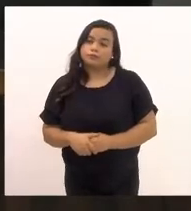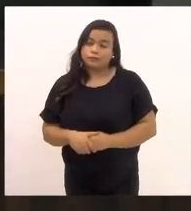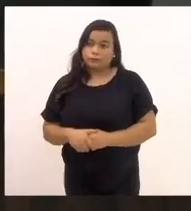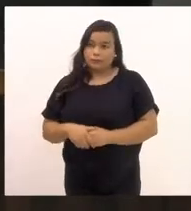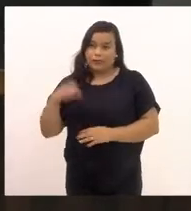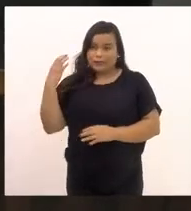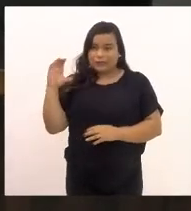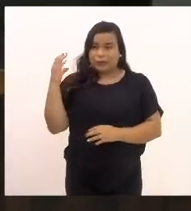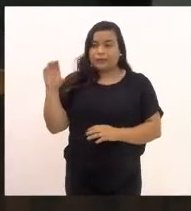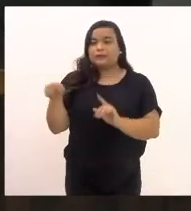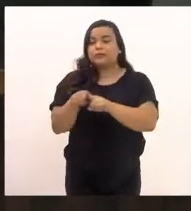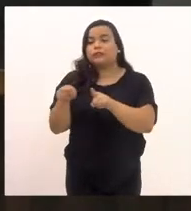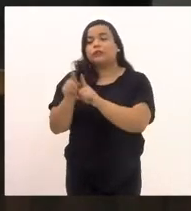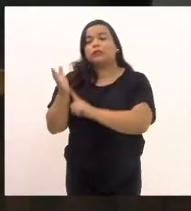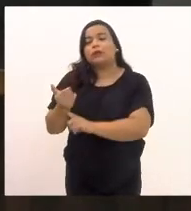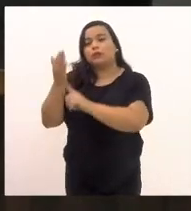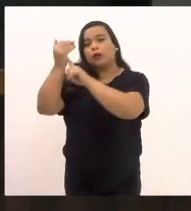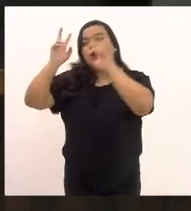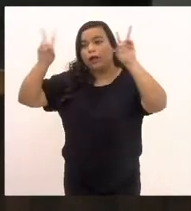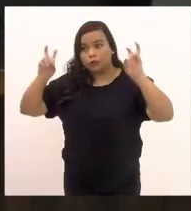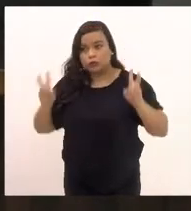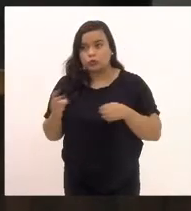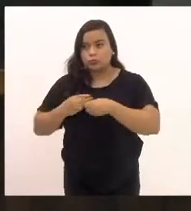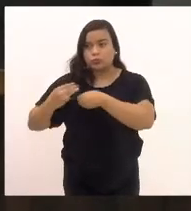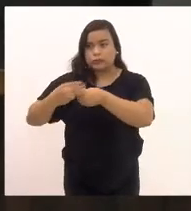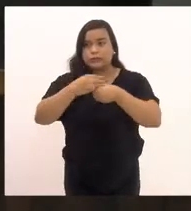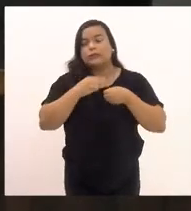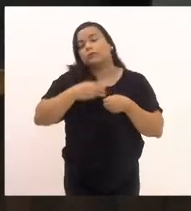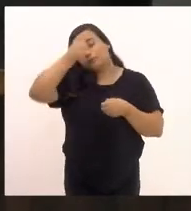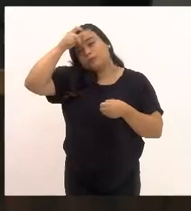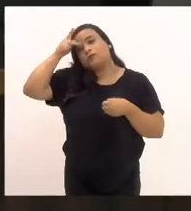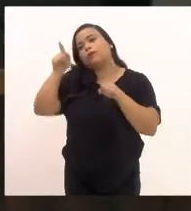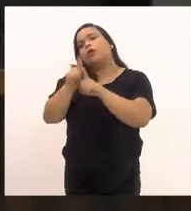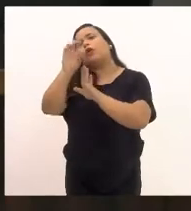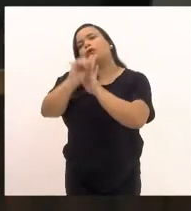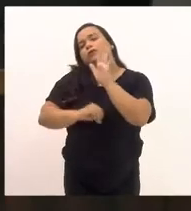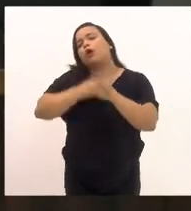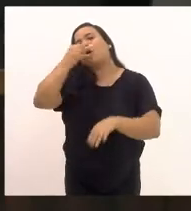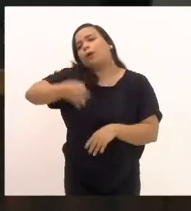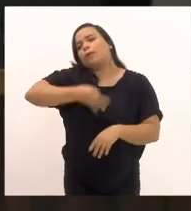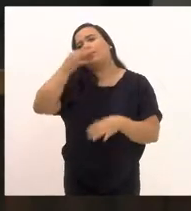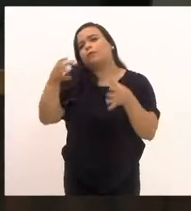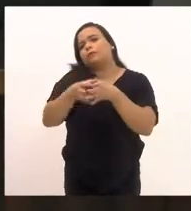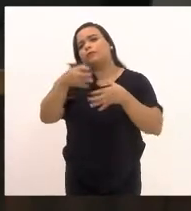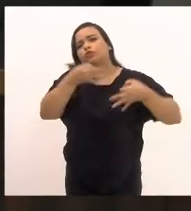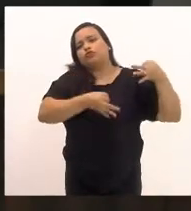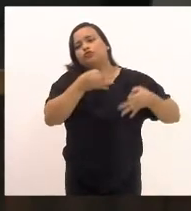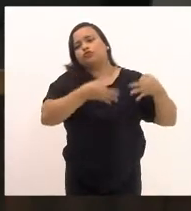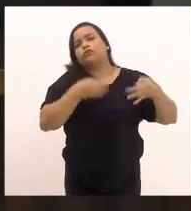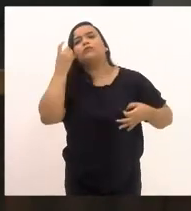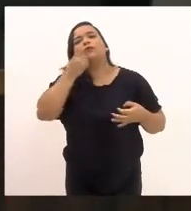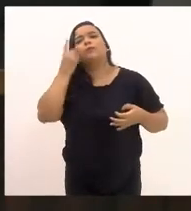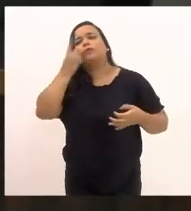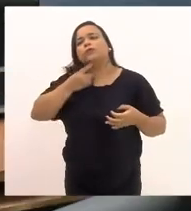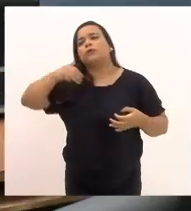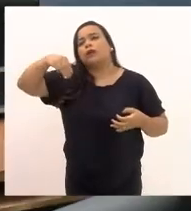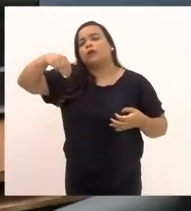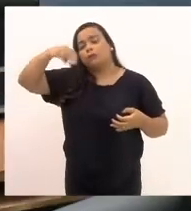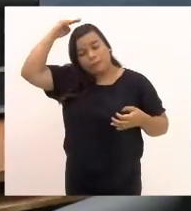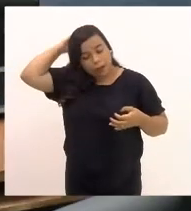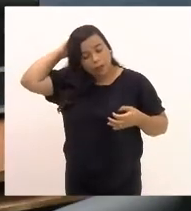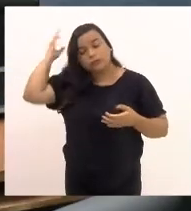Ciência e Tecnologia, Assuntos Municipais e Orçamento. Para emitir parecer pela Comissão de Constituição e Justiça, deputado Márcio Pacheco.